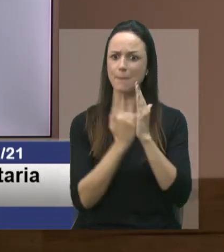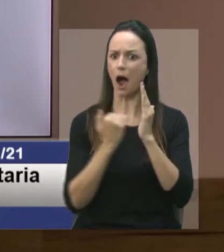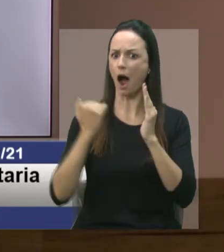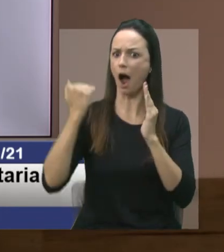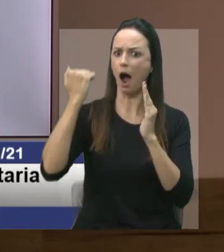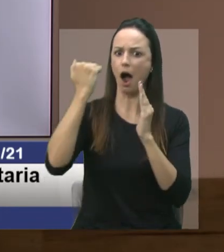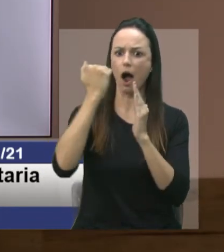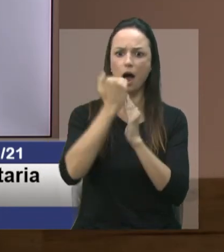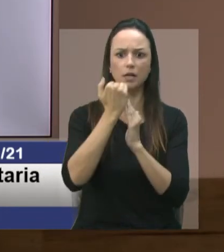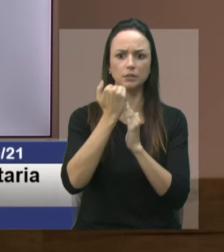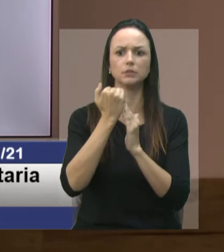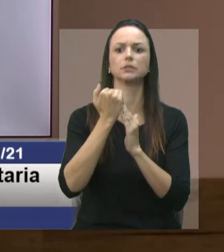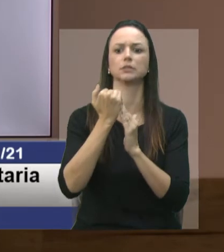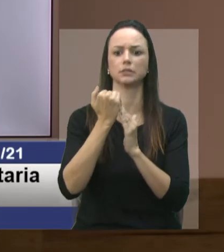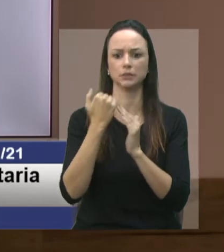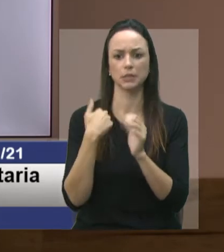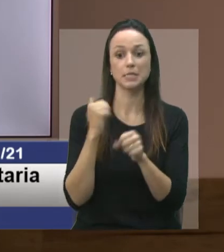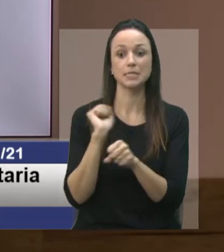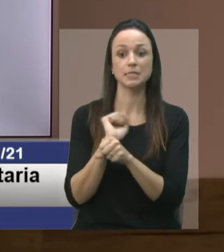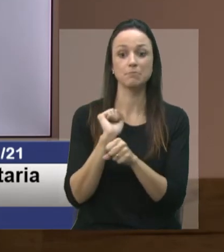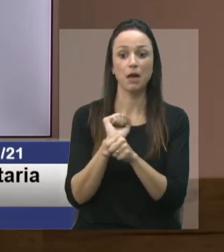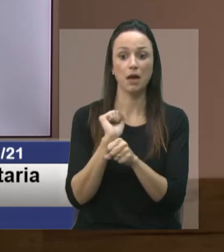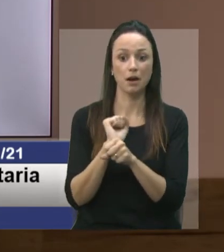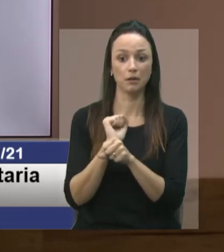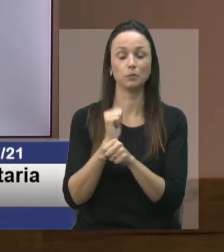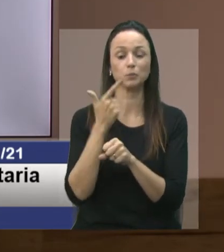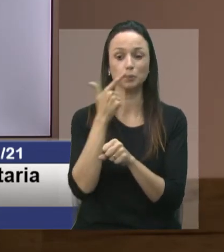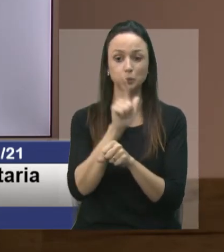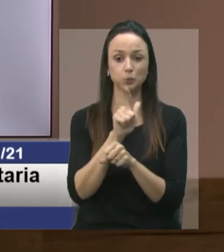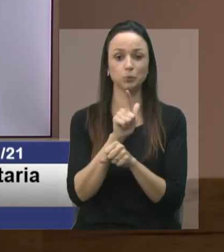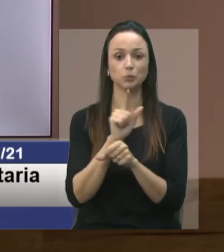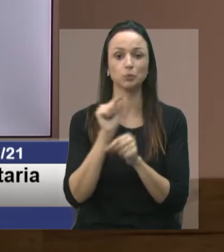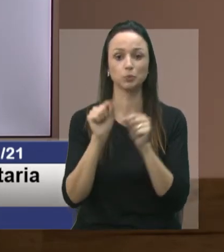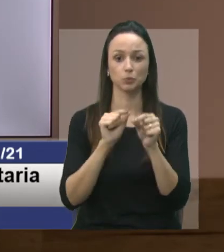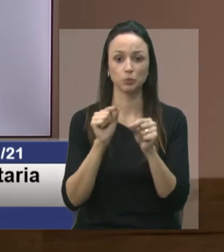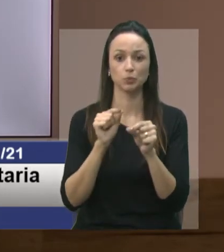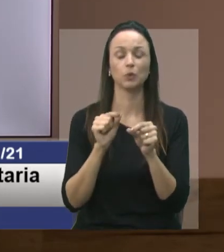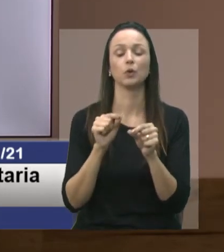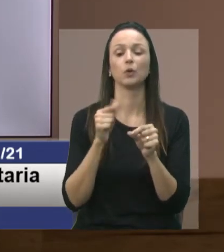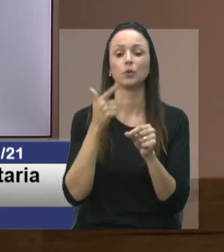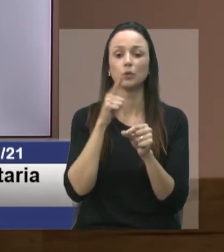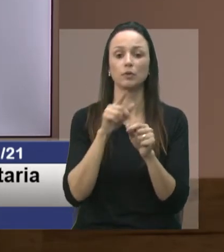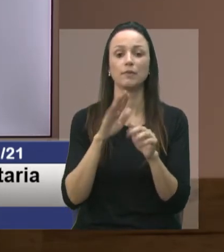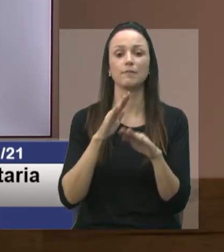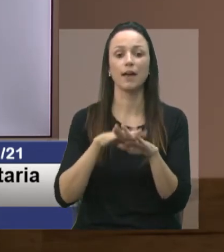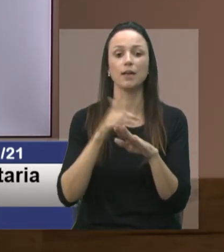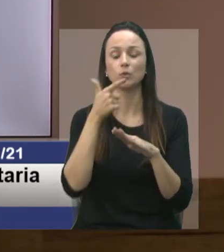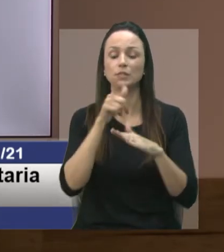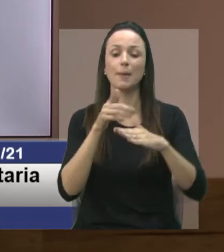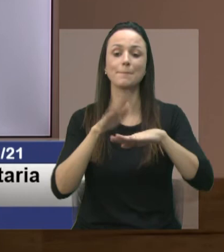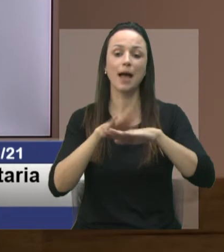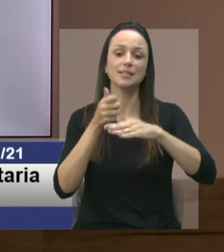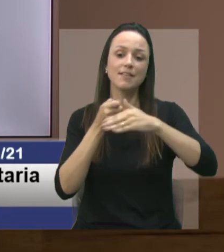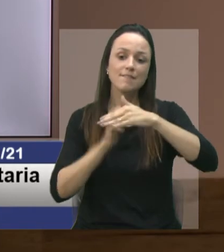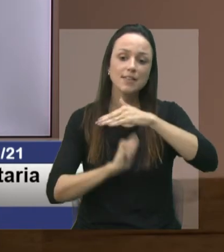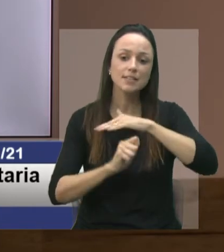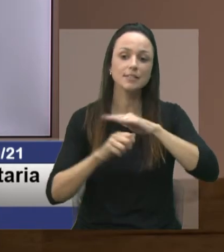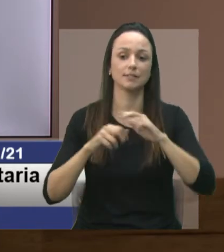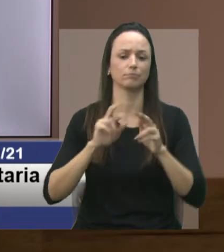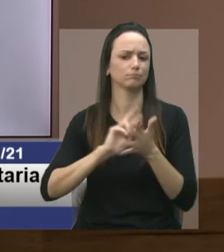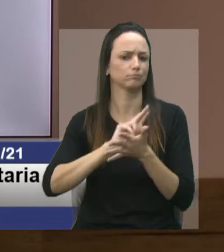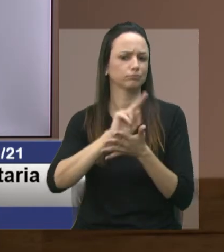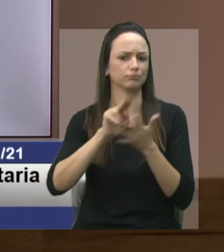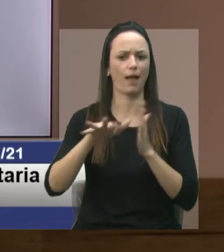estávamos esperando arrecadar, o que vai abrir margem para investimentos em diversas áreas